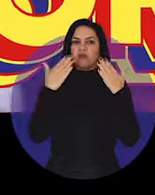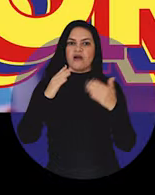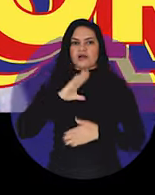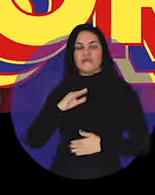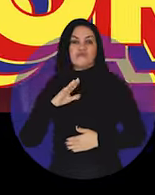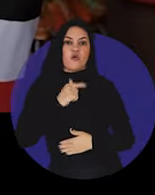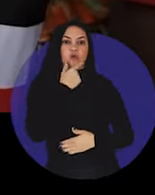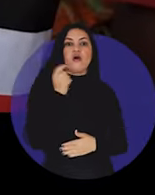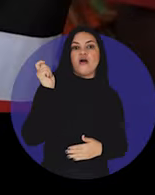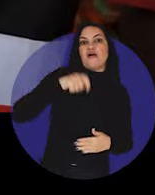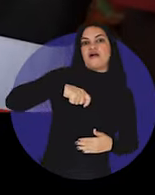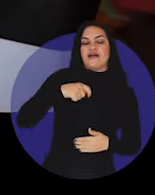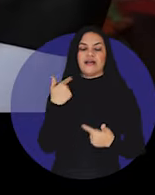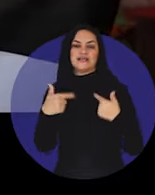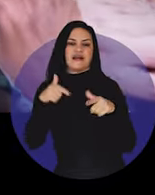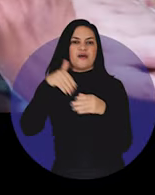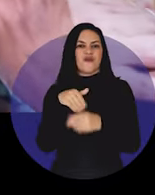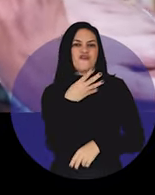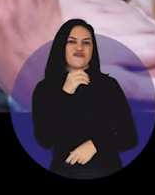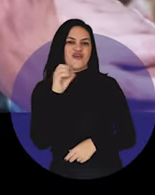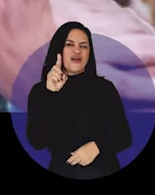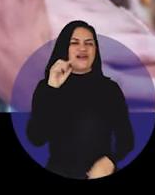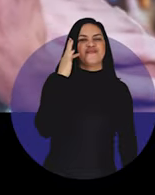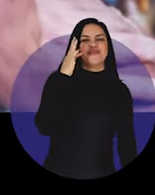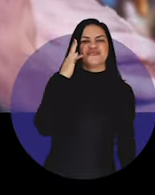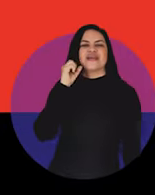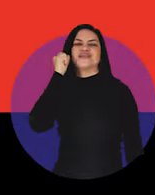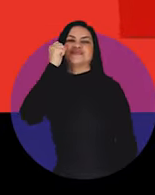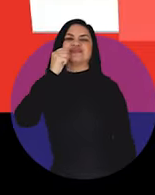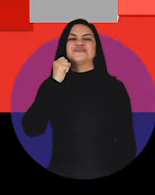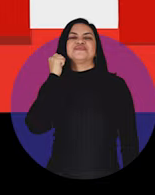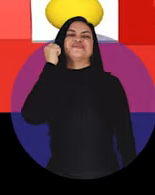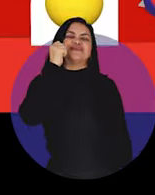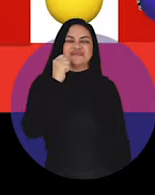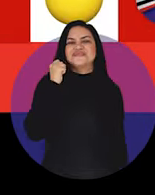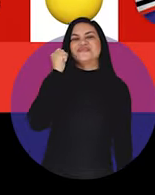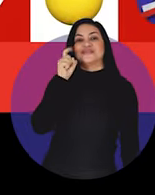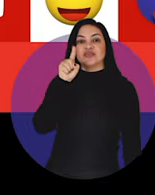Ele enfrenta, ele encara o homem, é trabalhador. O meu voto é 400. Flávio Dino, senador.